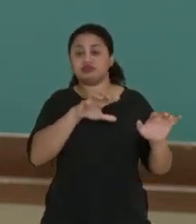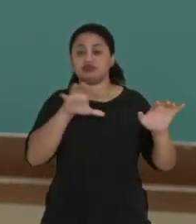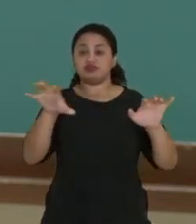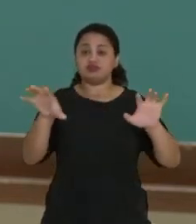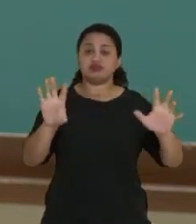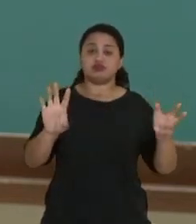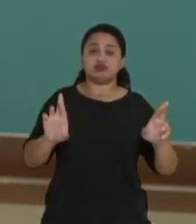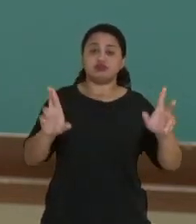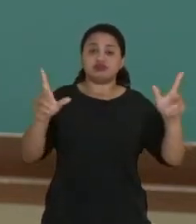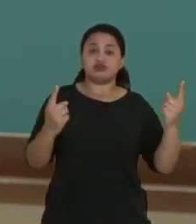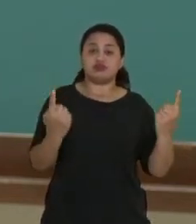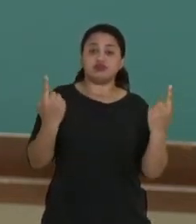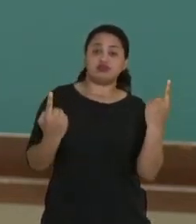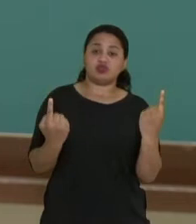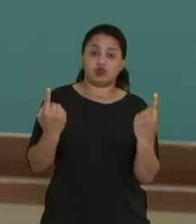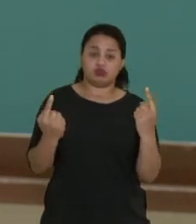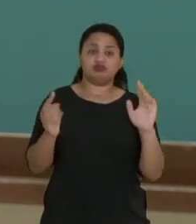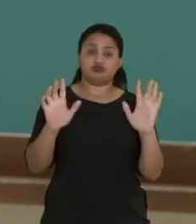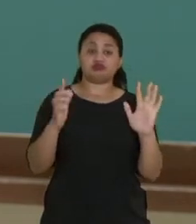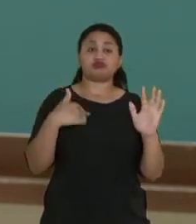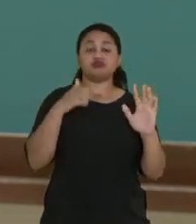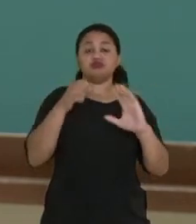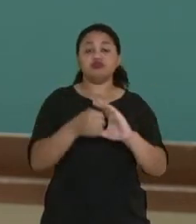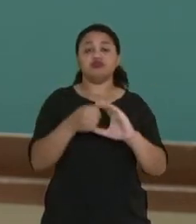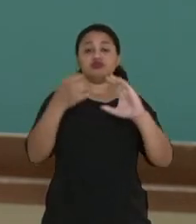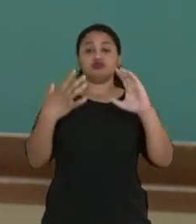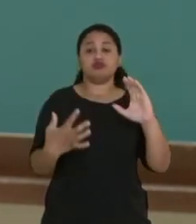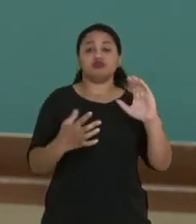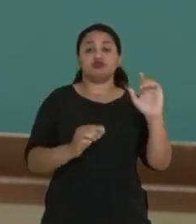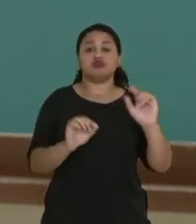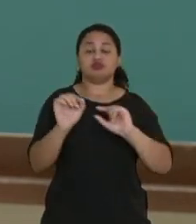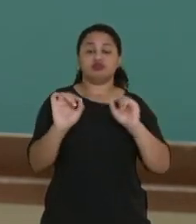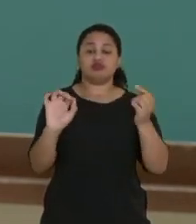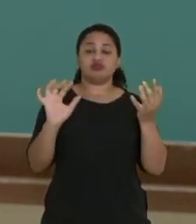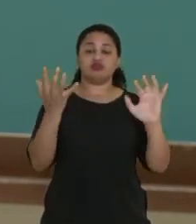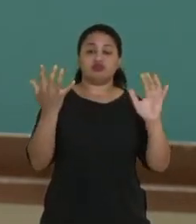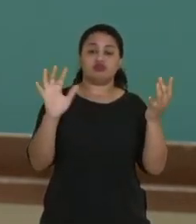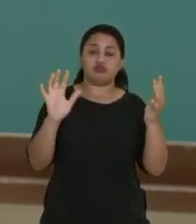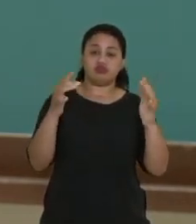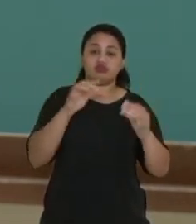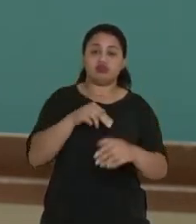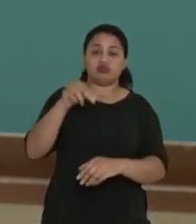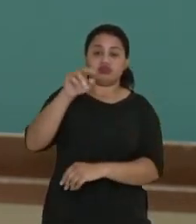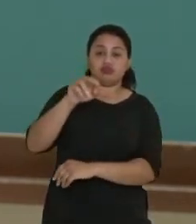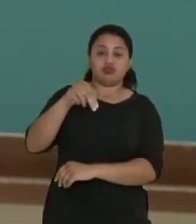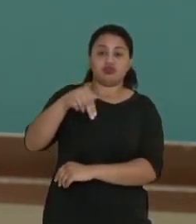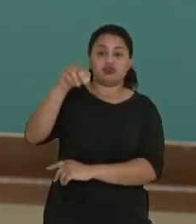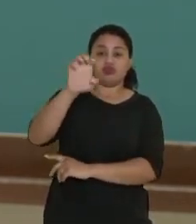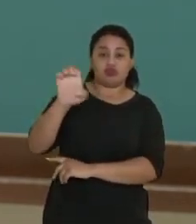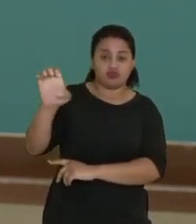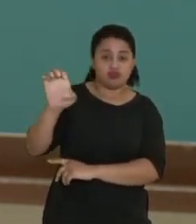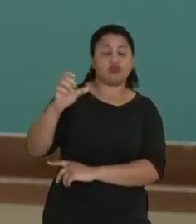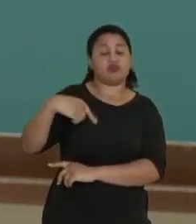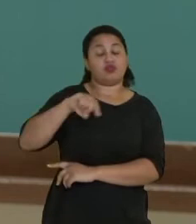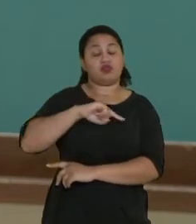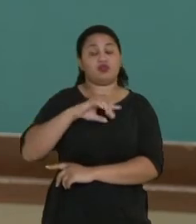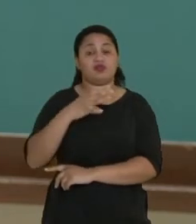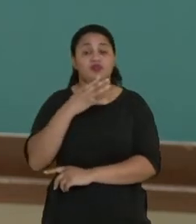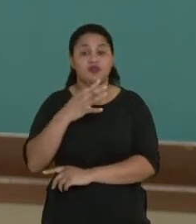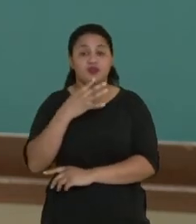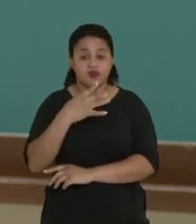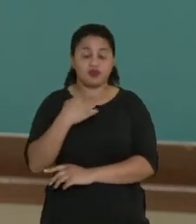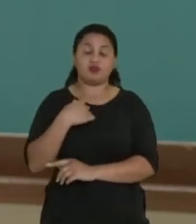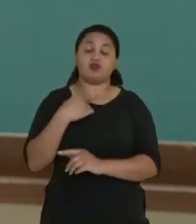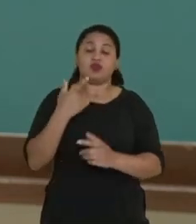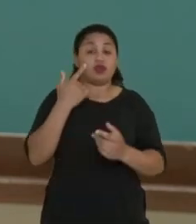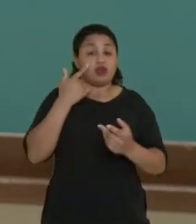é diferente do outro? Então, essas características dos climas da região Nordeste também nós vamos conhecer, estabelecer as